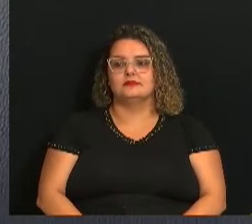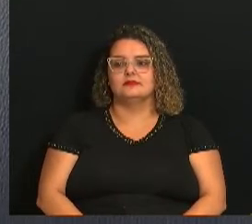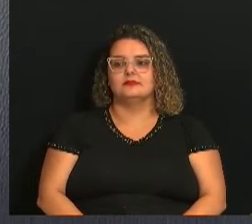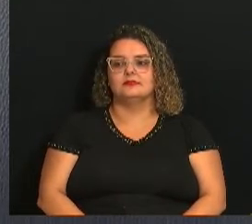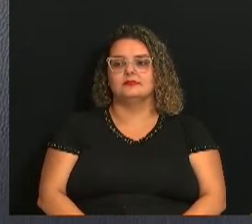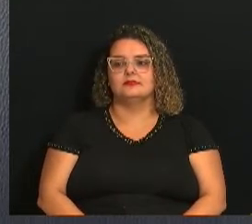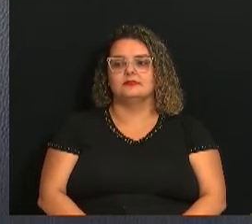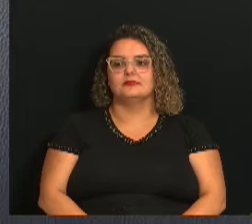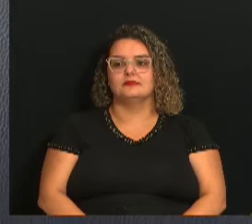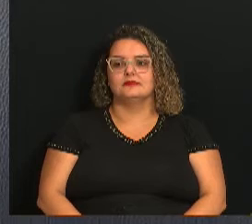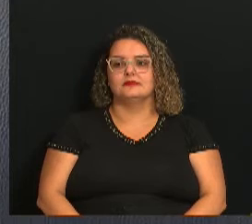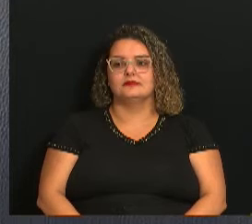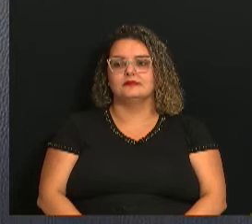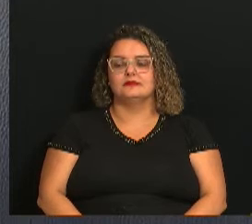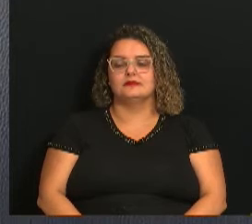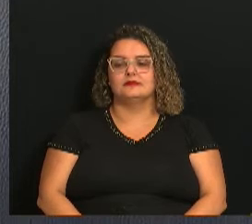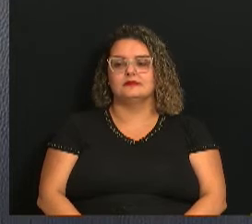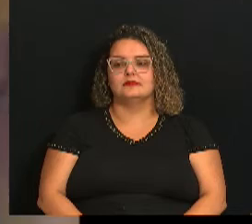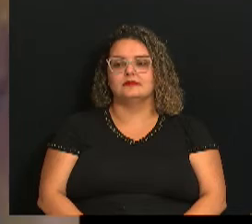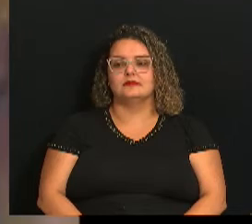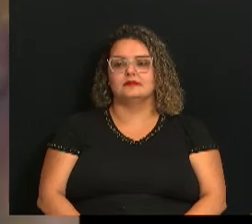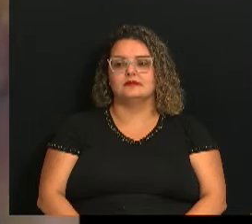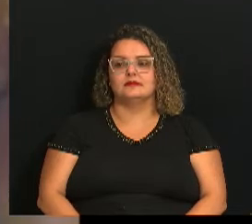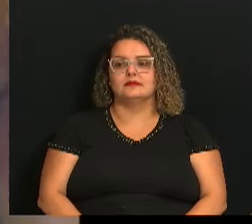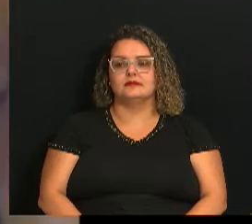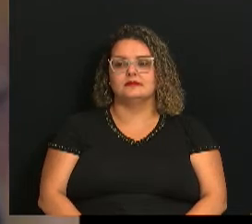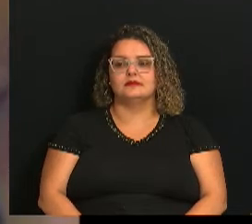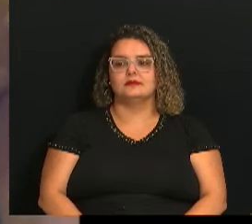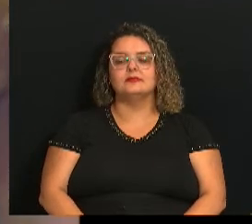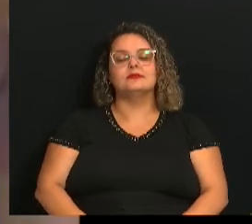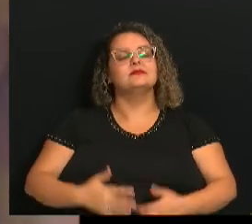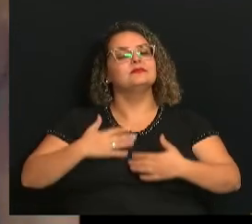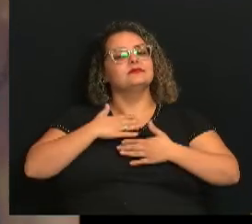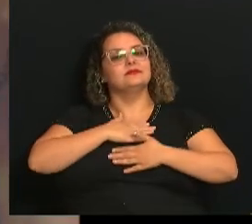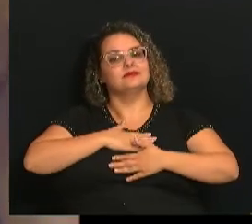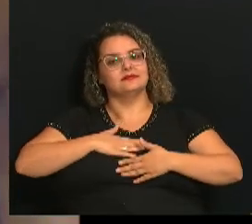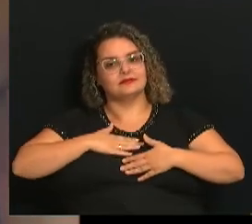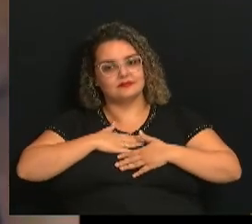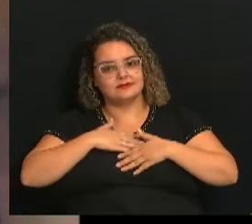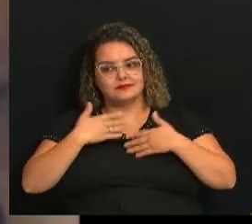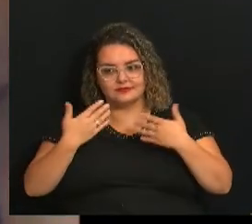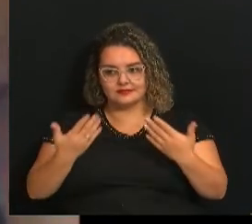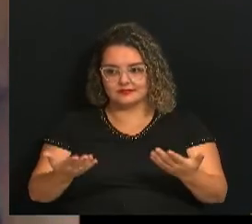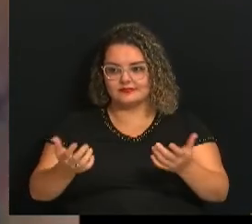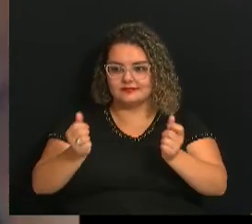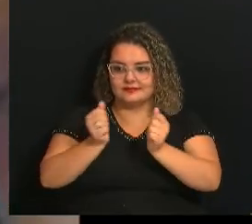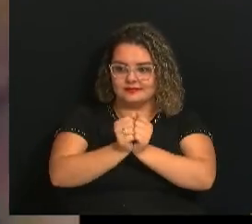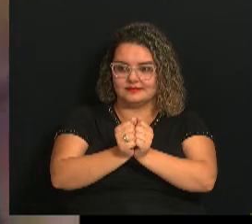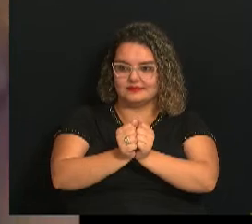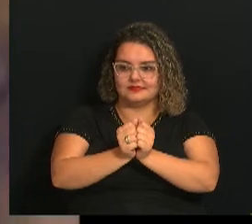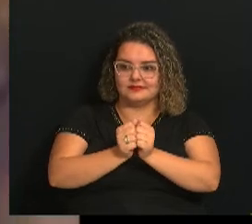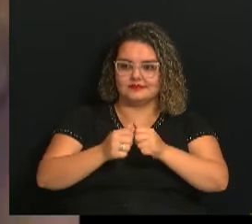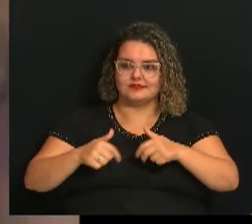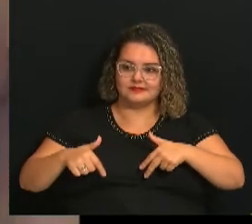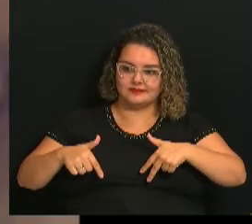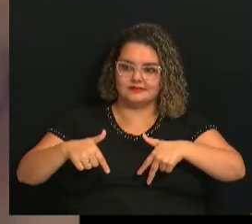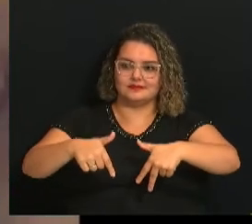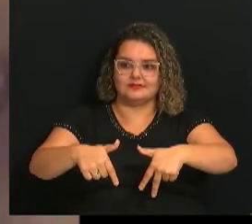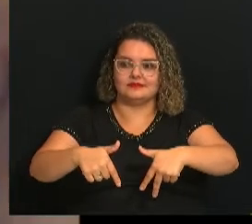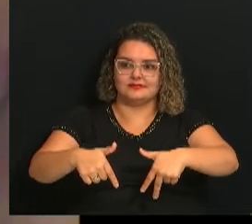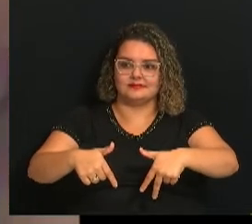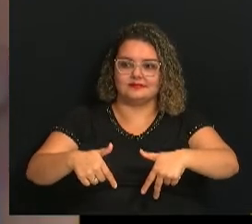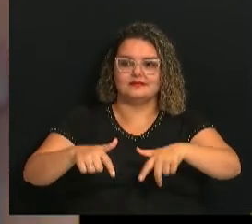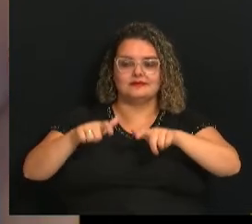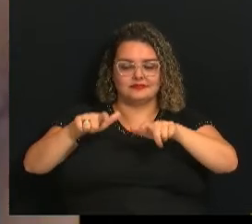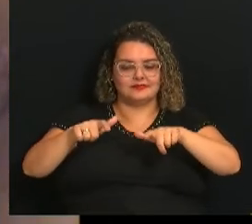Tá bom. Bom, só para concluir, Guida, é um prazer muito grande estar aqui com você, companheira, nesse lugar aí, muito